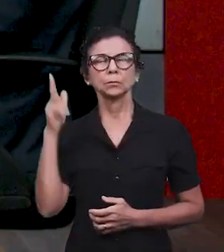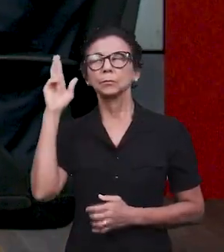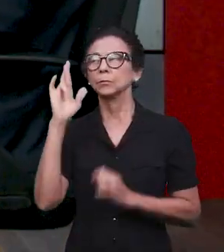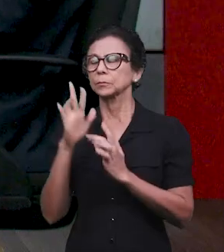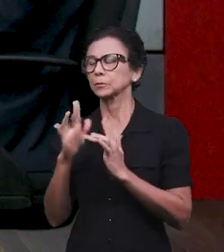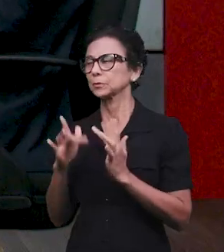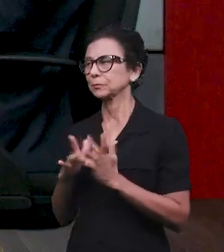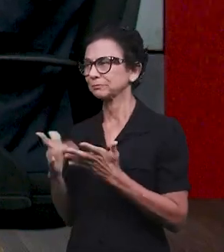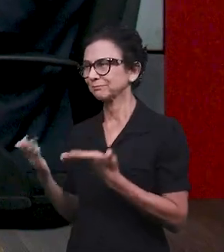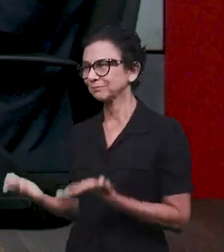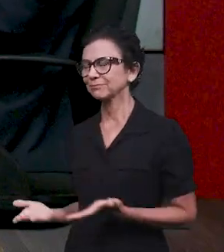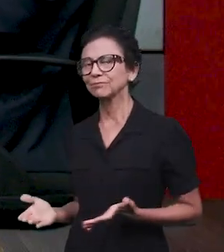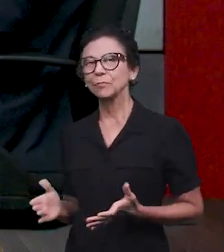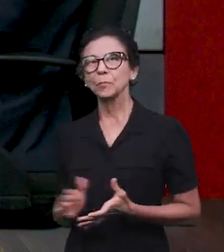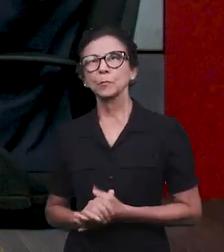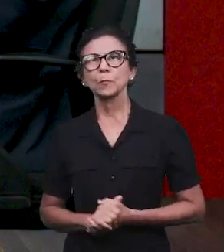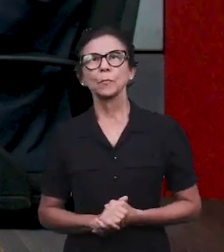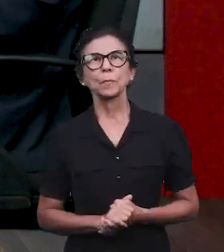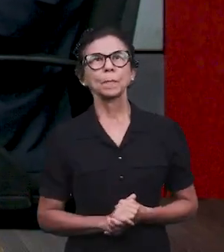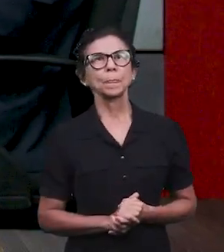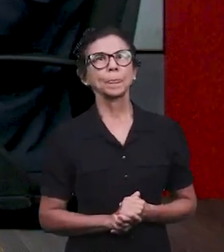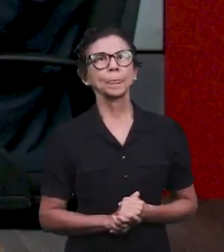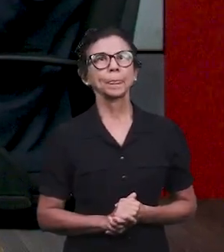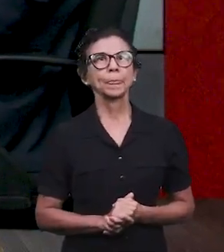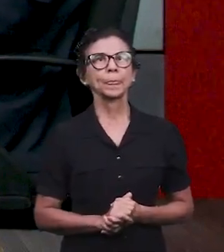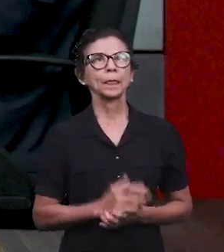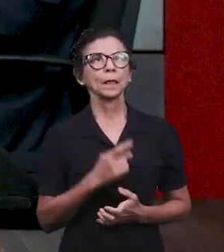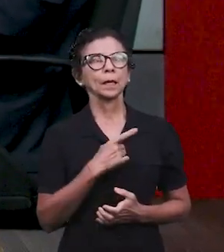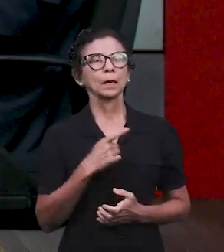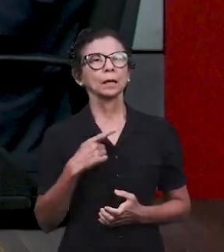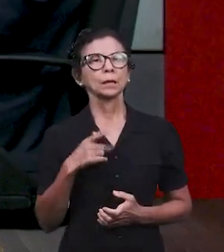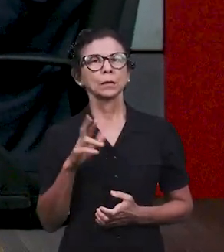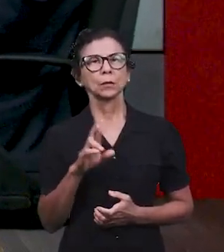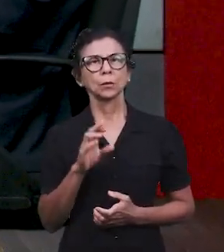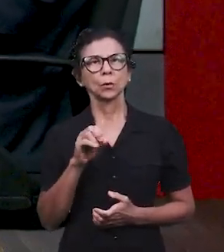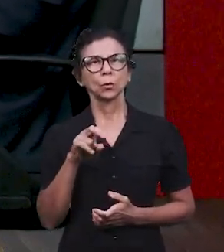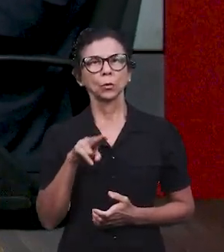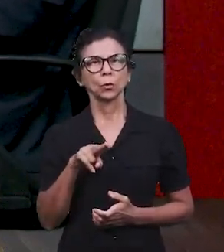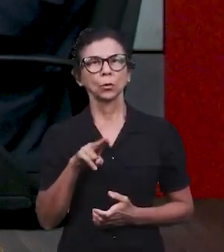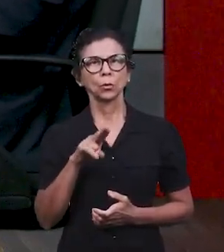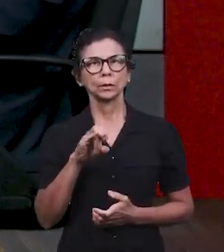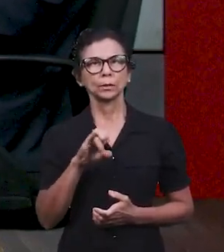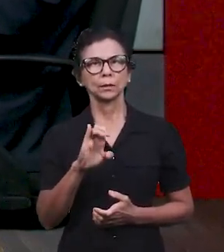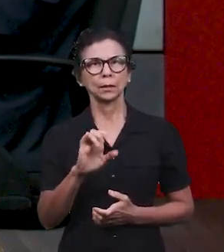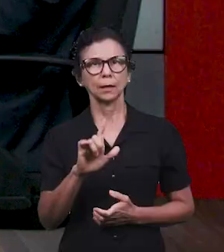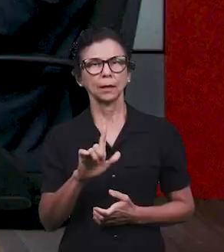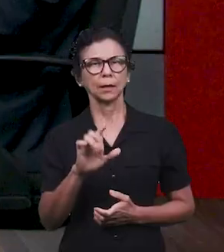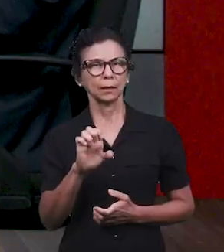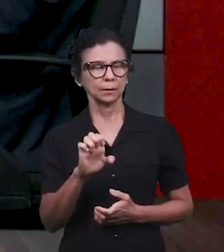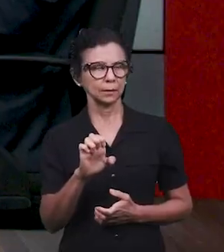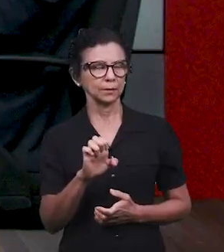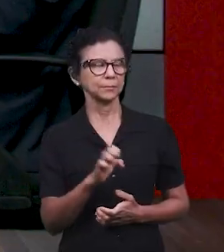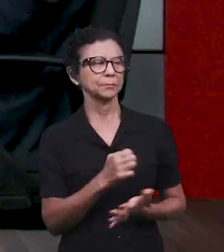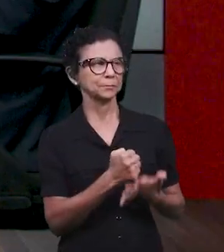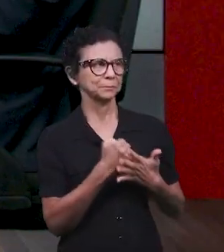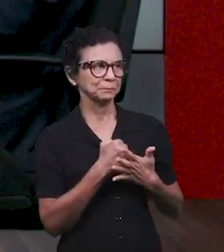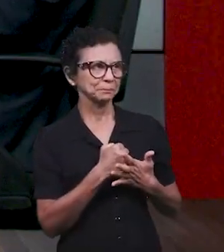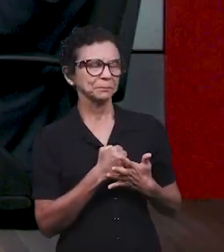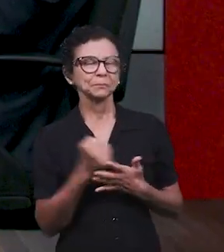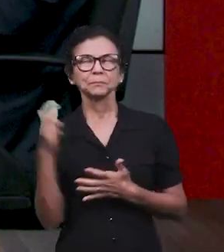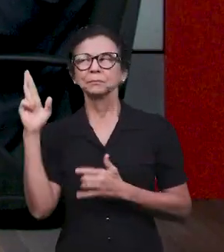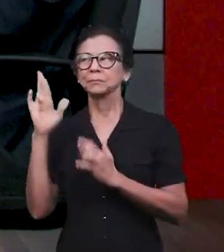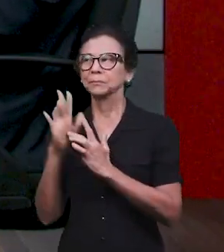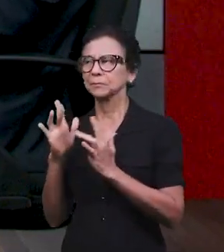Juliano. Saudamos também o pastor Ronieli Novaes, também está conosco aqui para nos ajudar. A paz do Senhor,